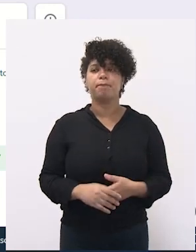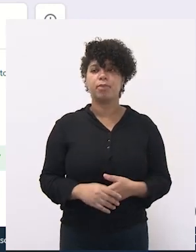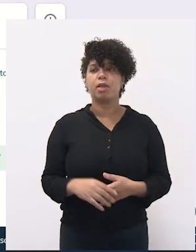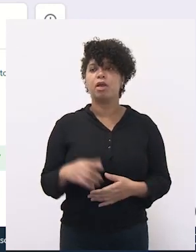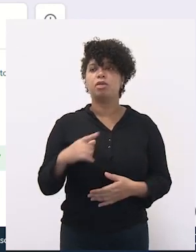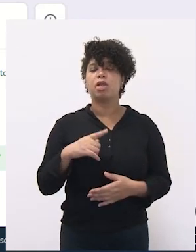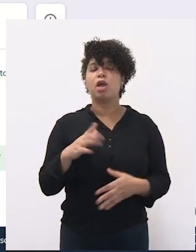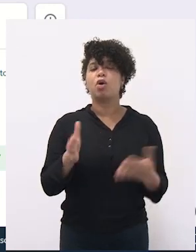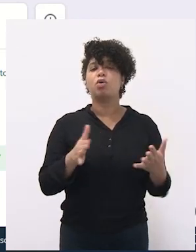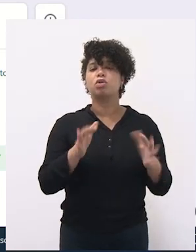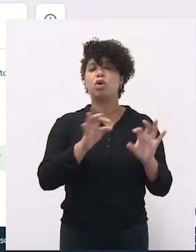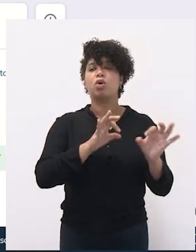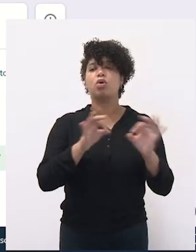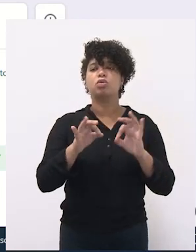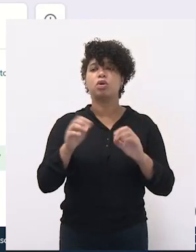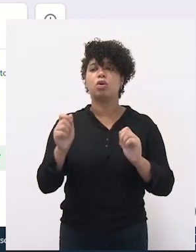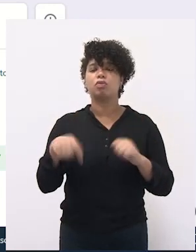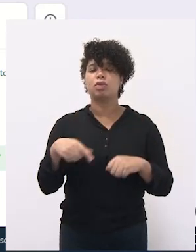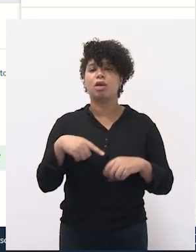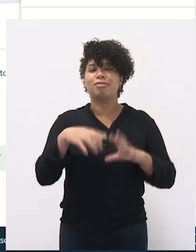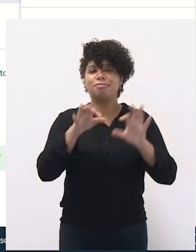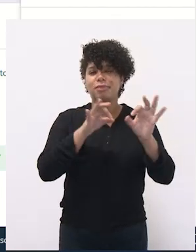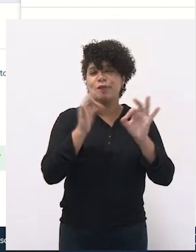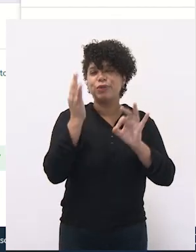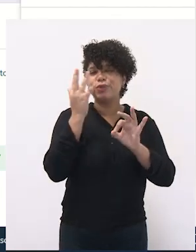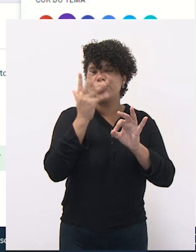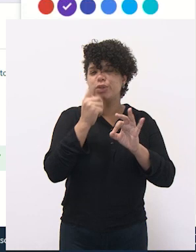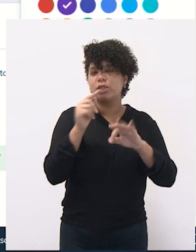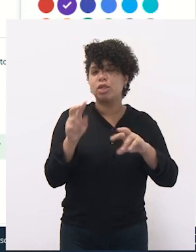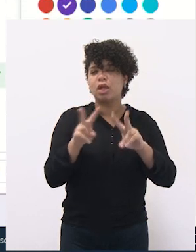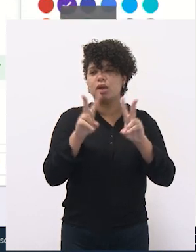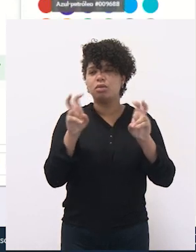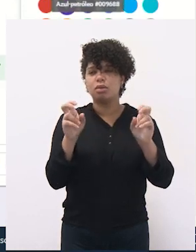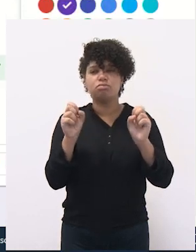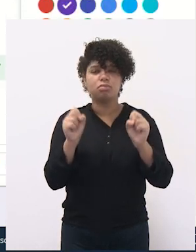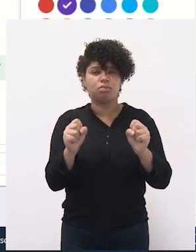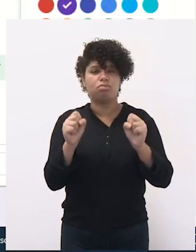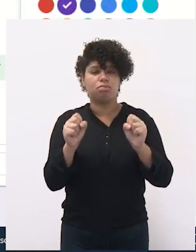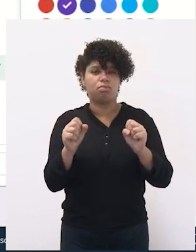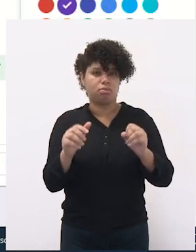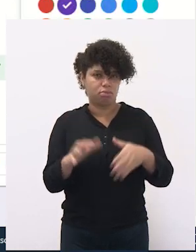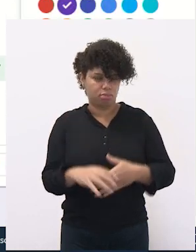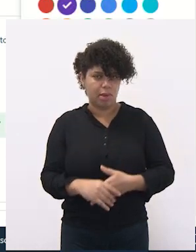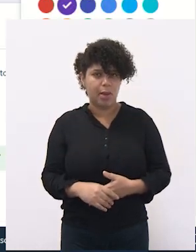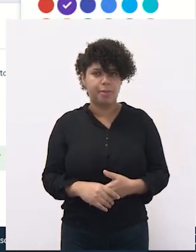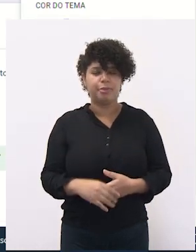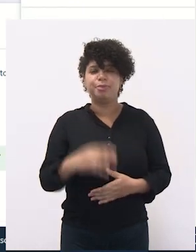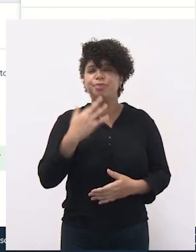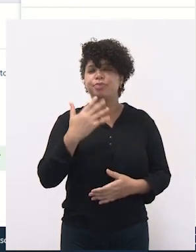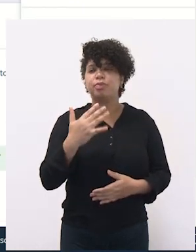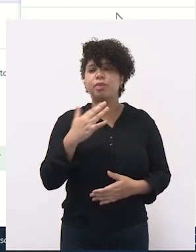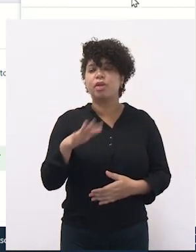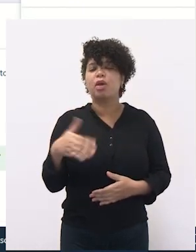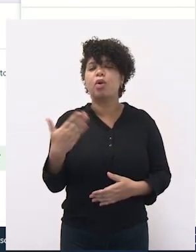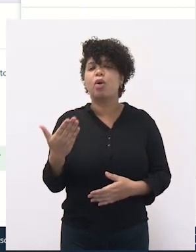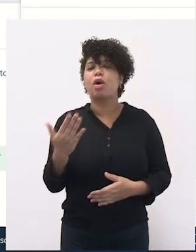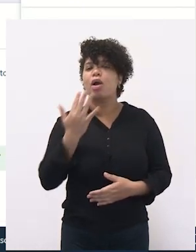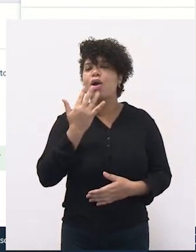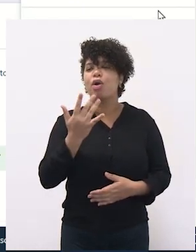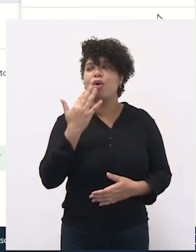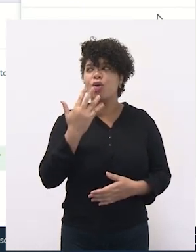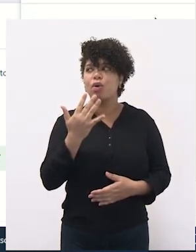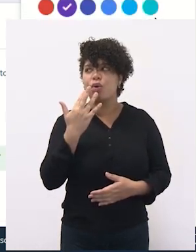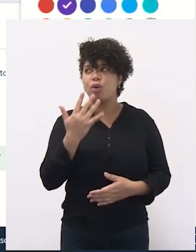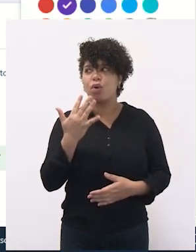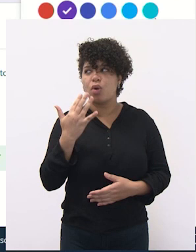algumas configurações. Você pode personalizar os temas, né, e aí depois vocês podem explorar aí da maneira que